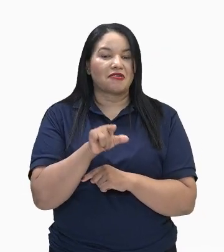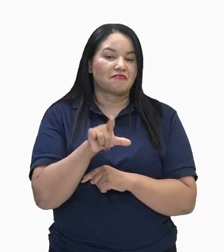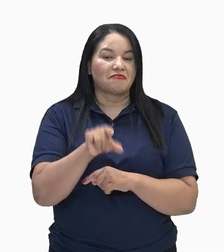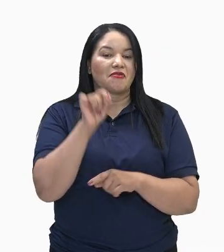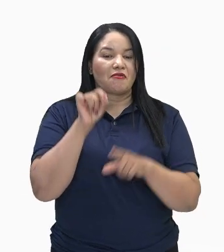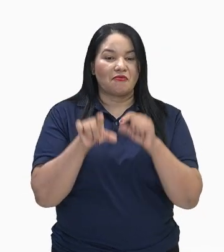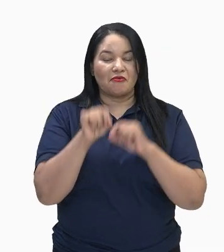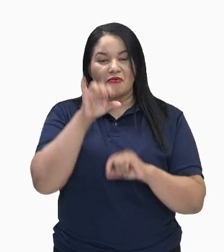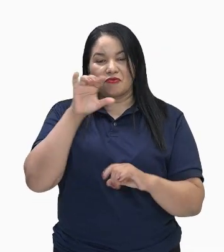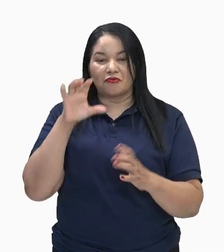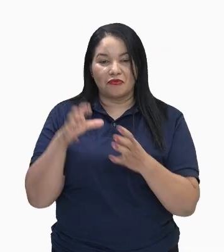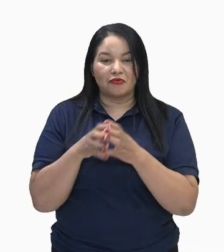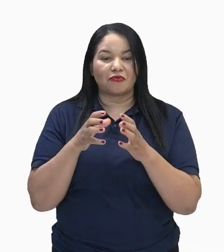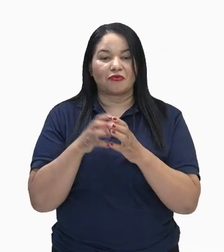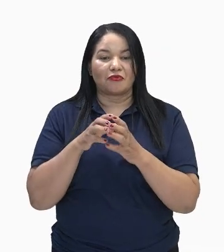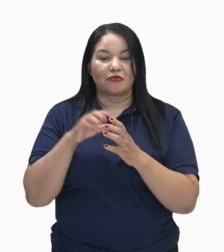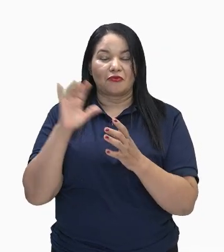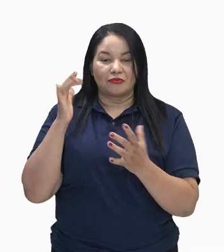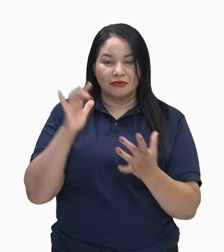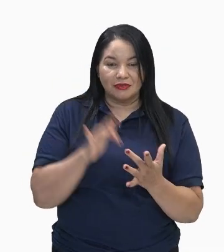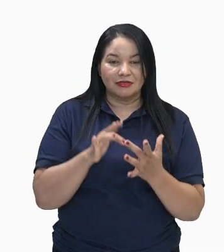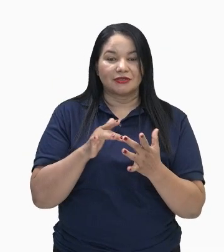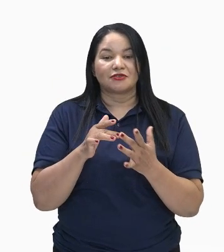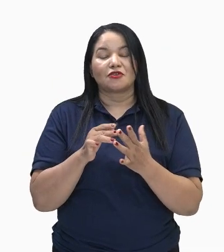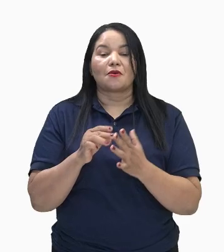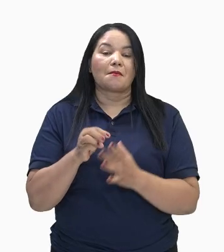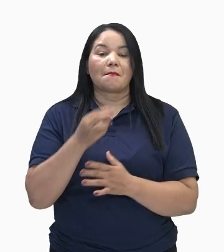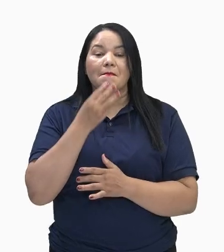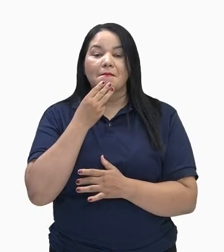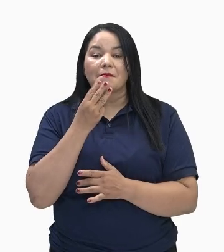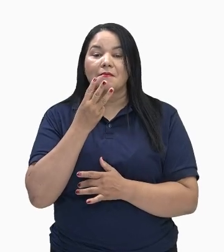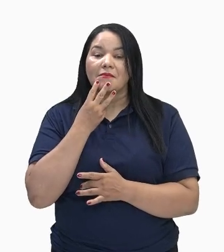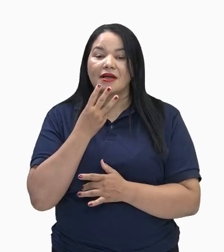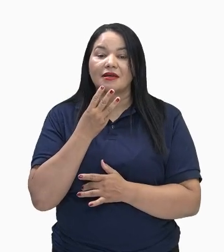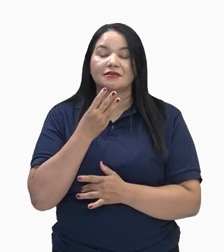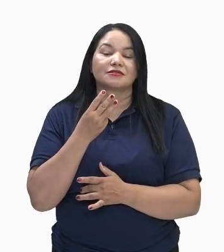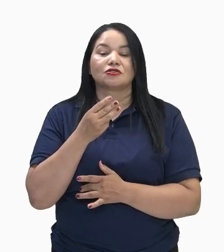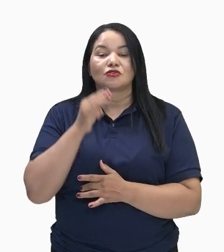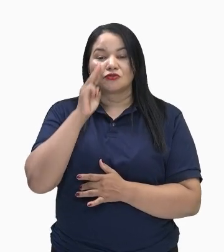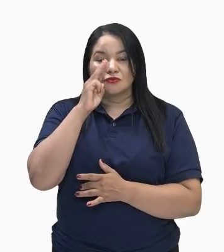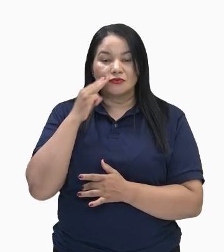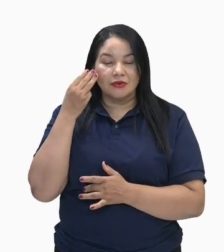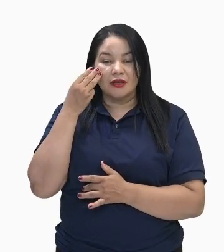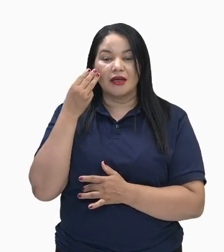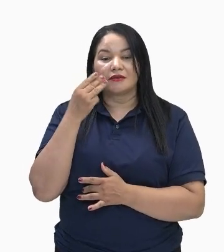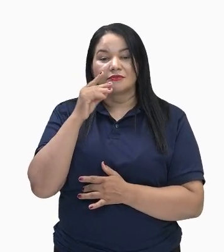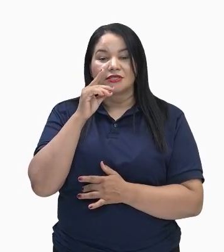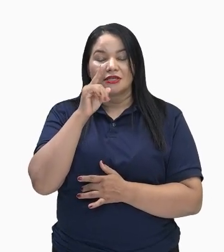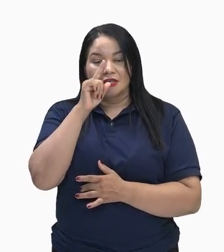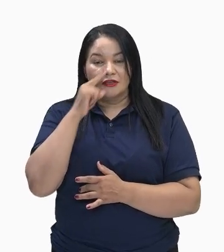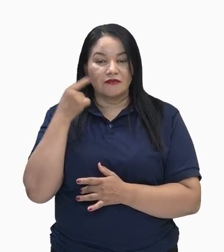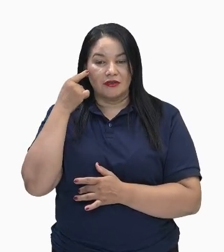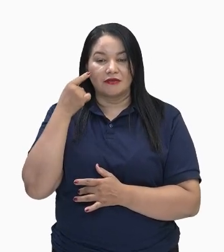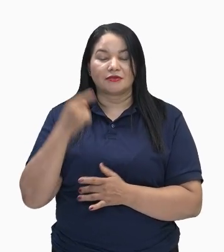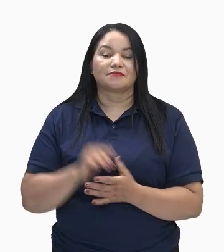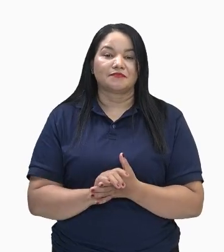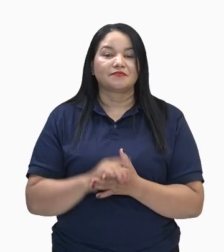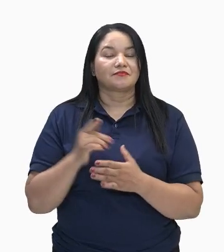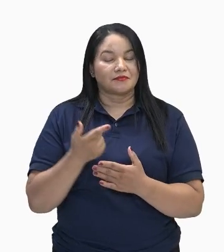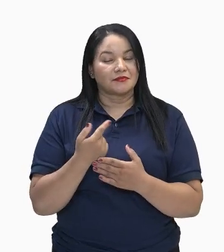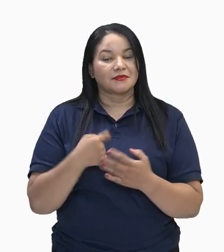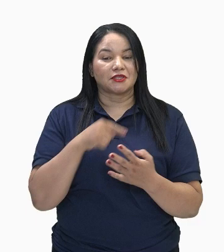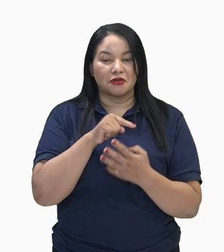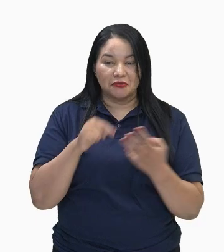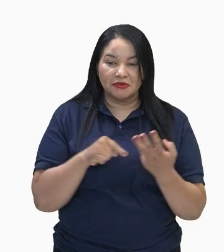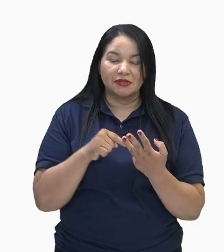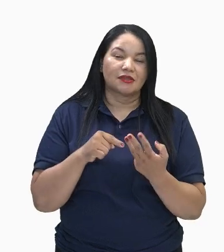clássicos Marx, Durkheim e Weber, ao sintetizá-los do ponto de vista